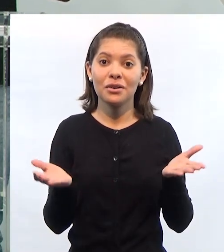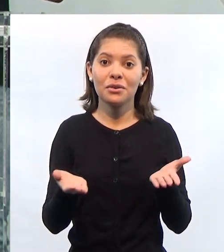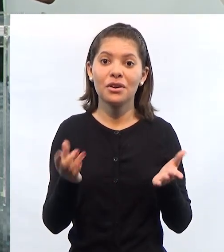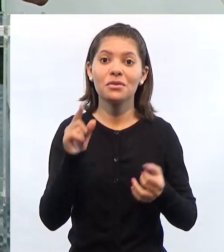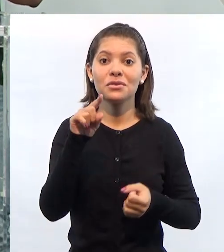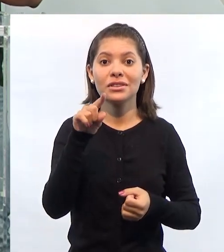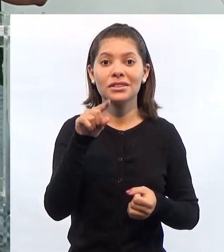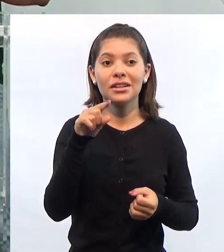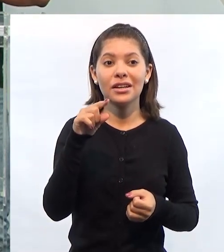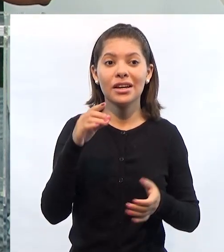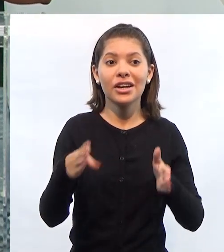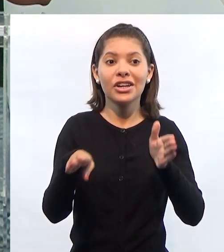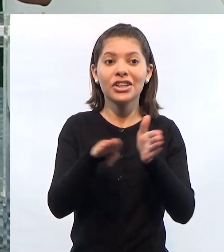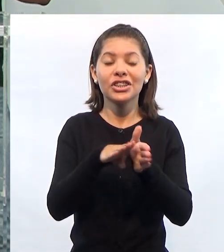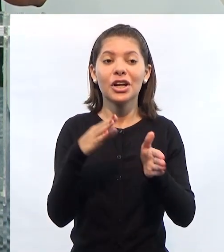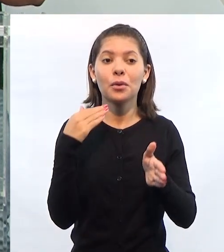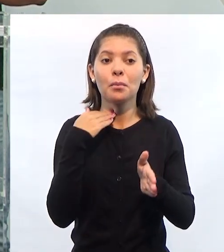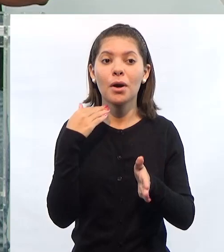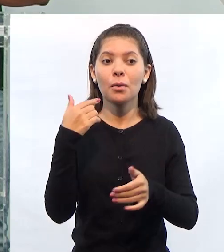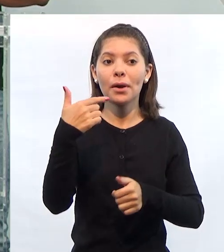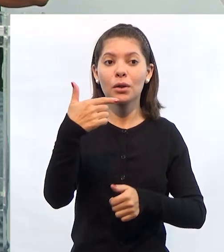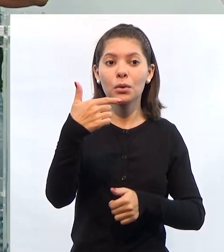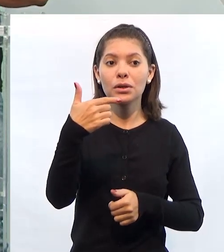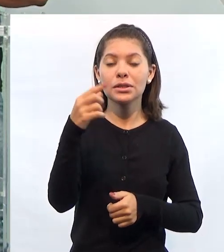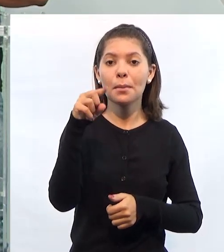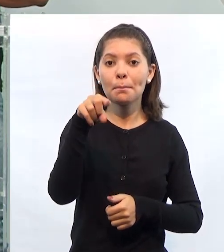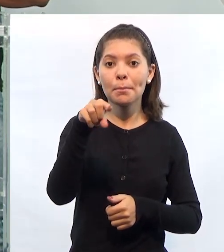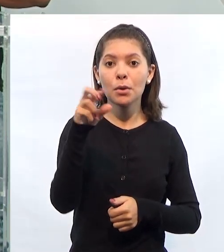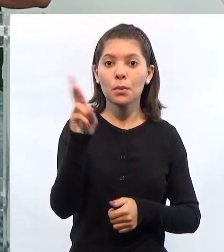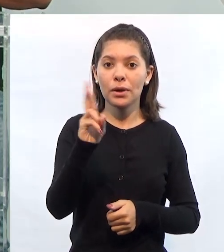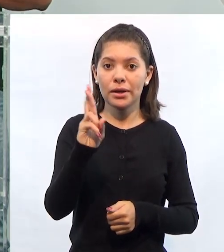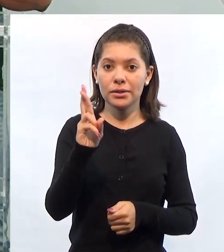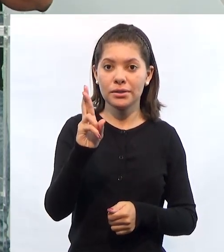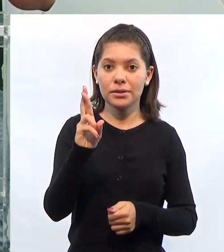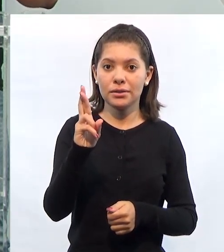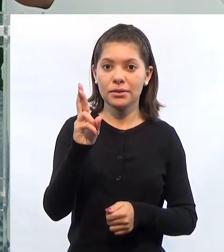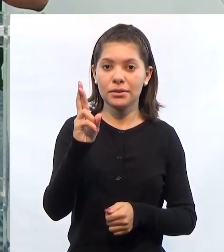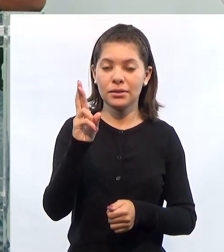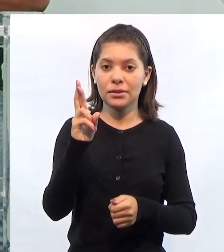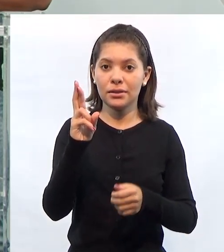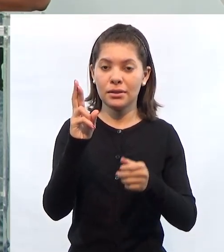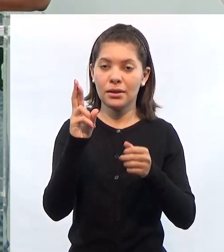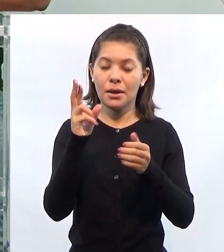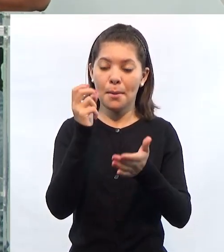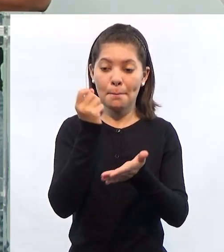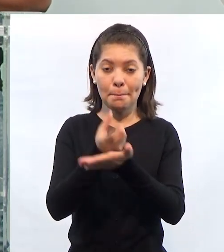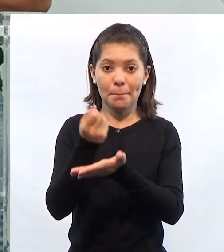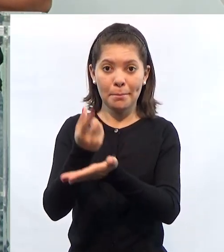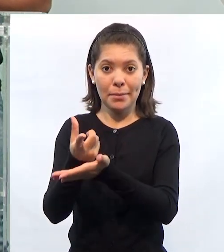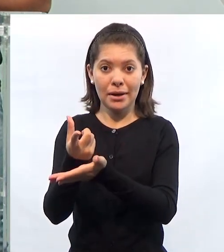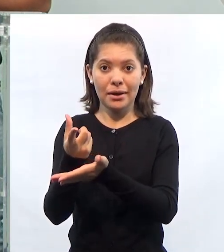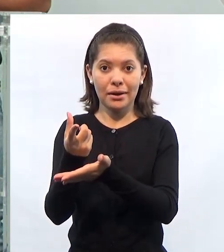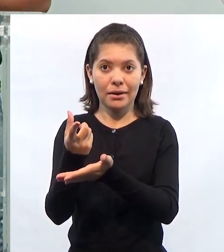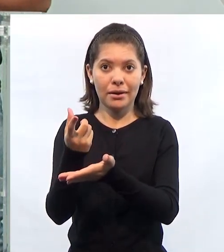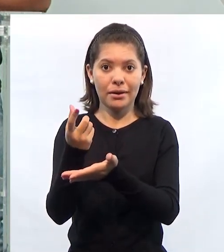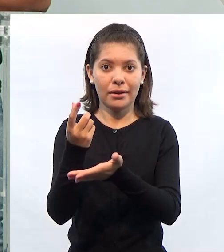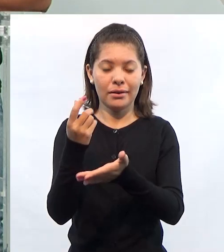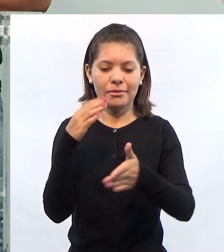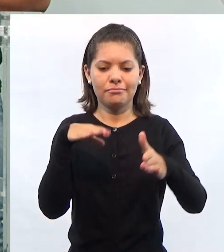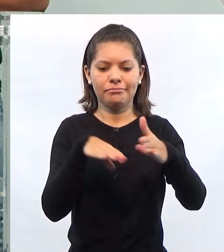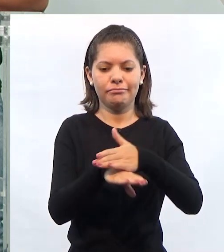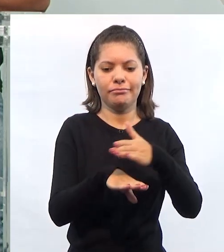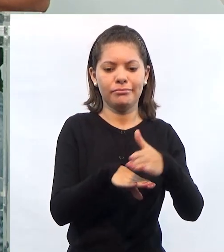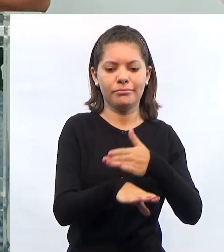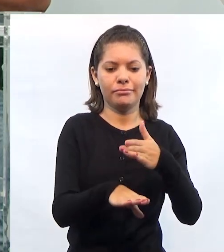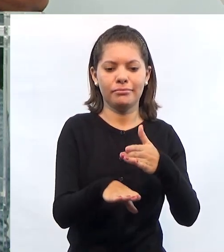Agora, você vai ir lá no banco pegar R$2.000, pagar esses R$40 e deixar esse dinheiro embaixo